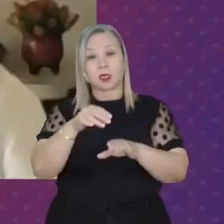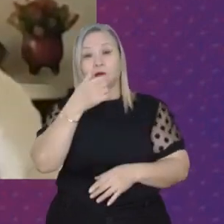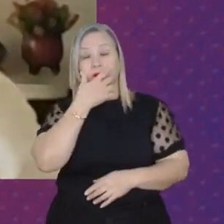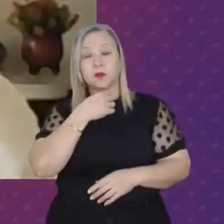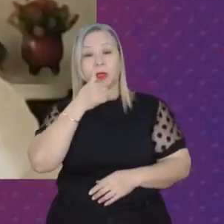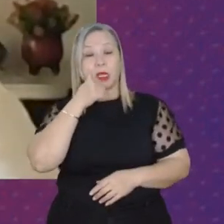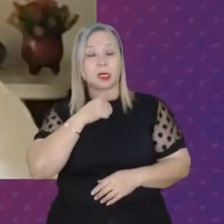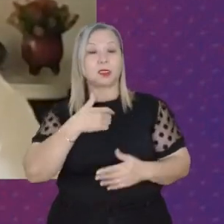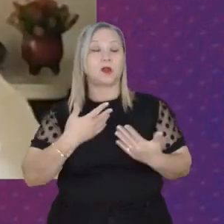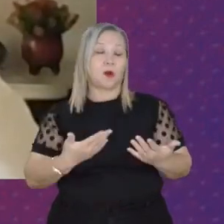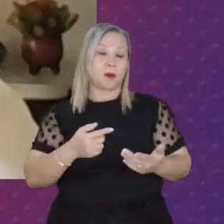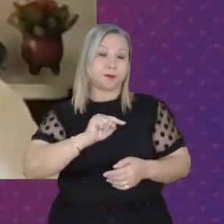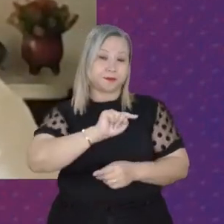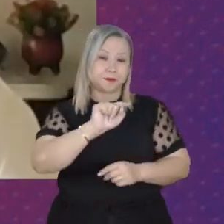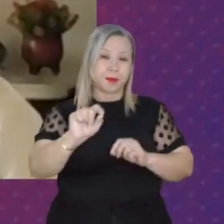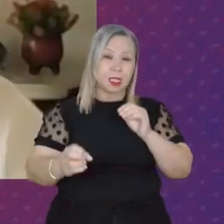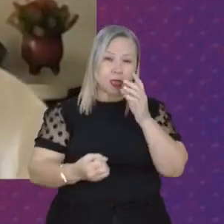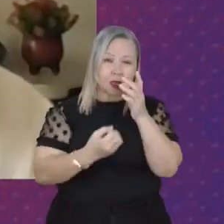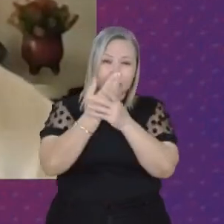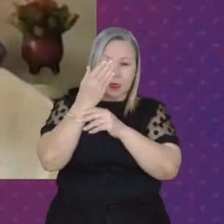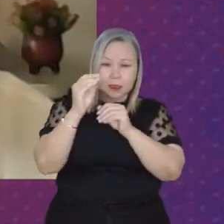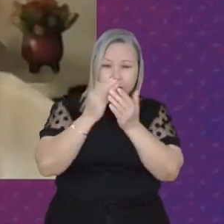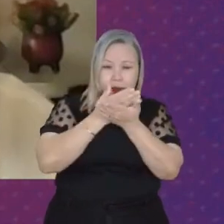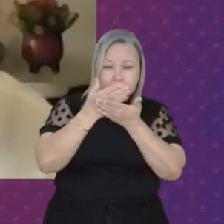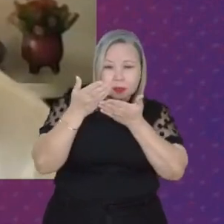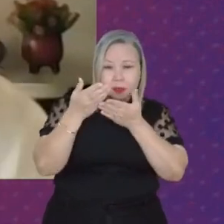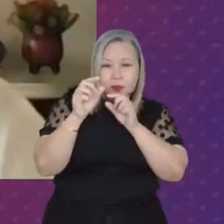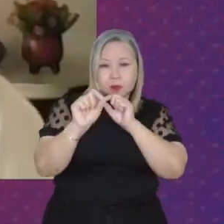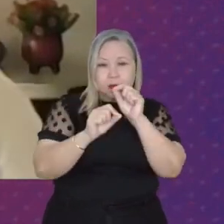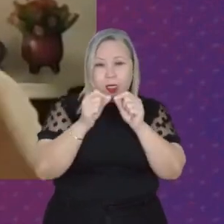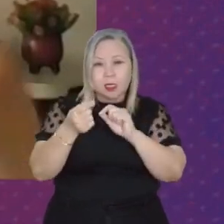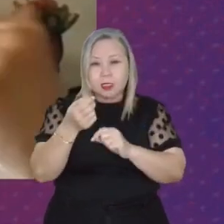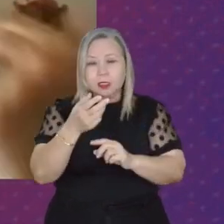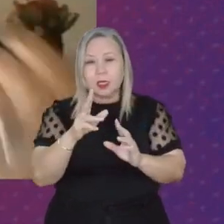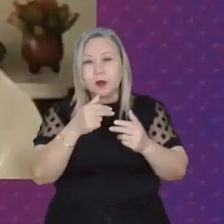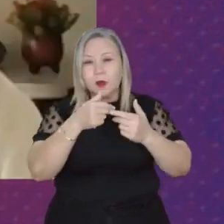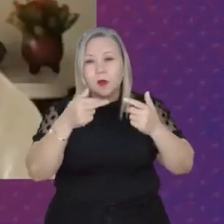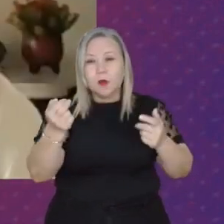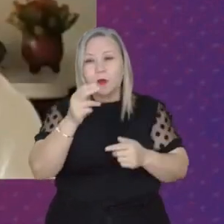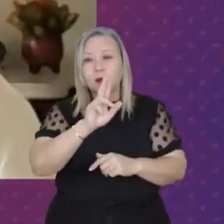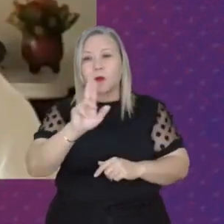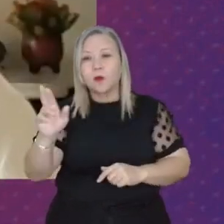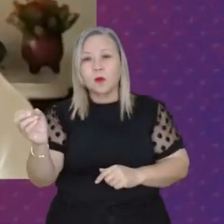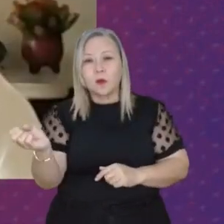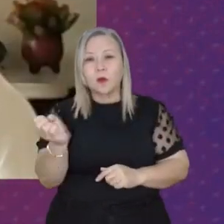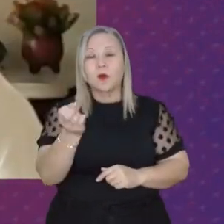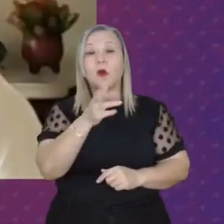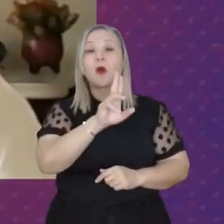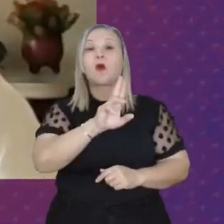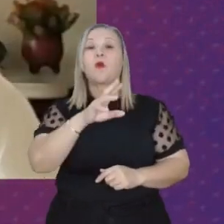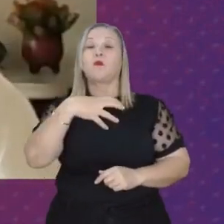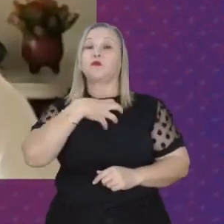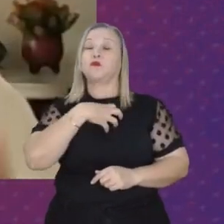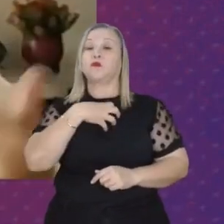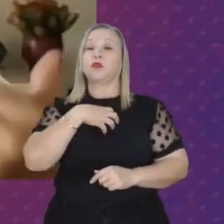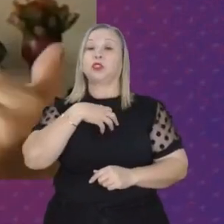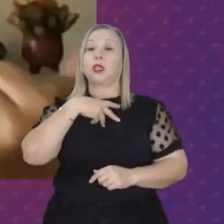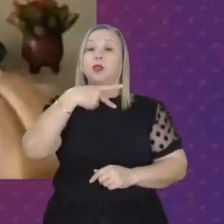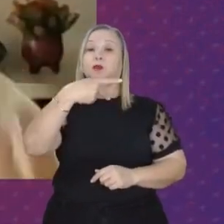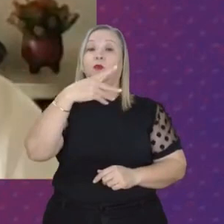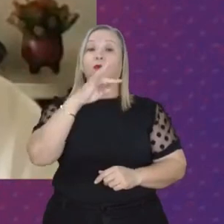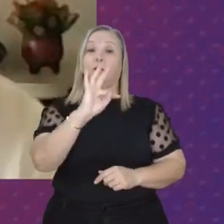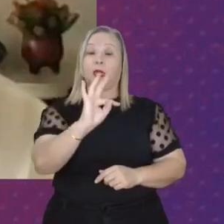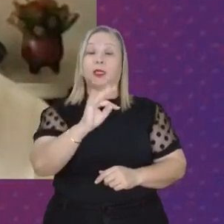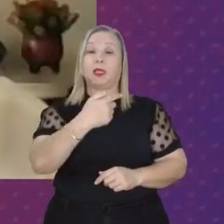homens. E ali surge o que a gente passou a chamar o modo petista de governar e